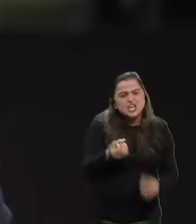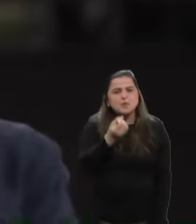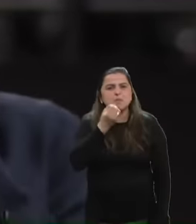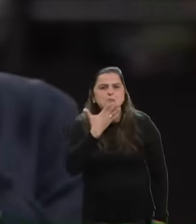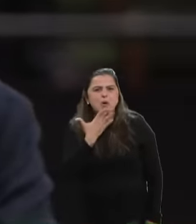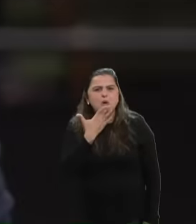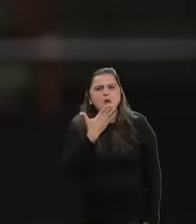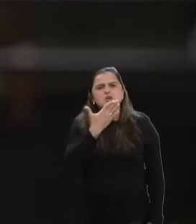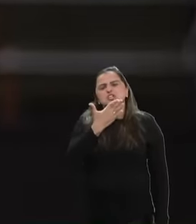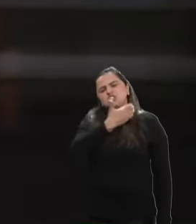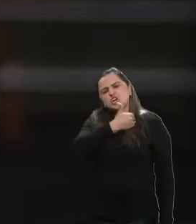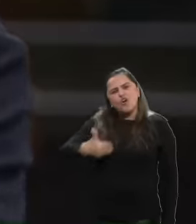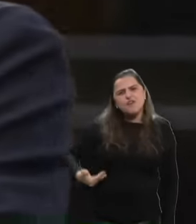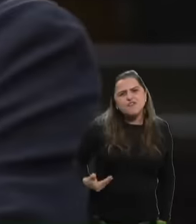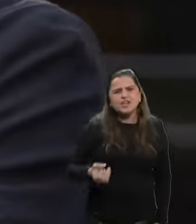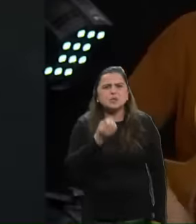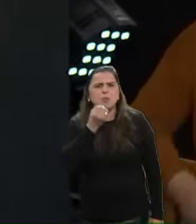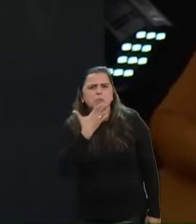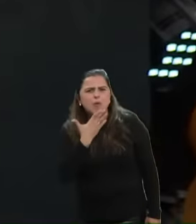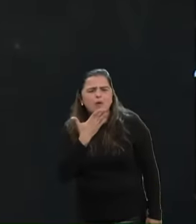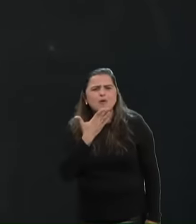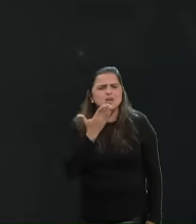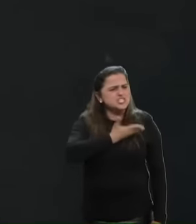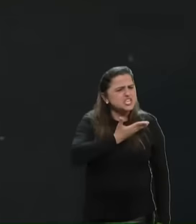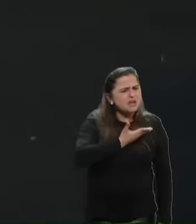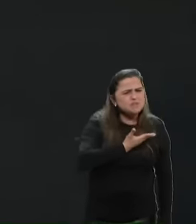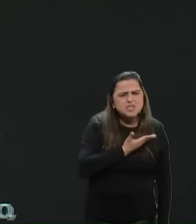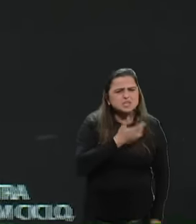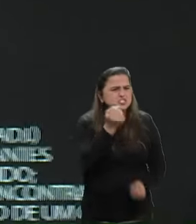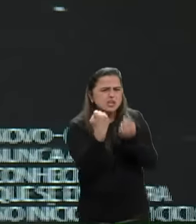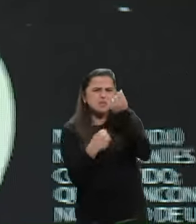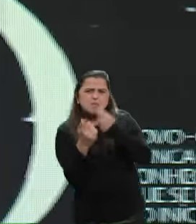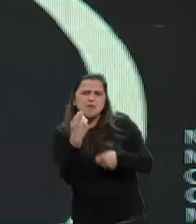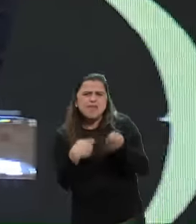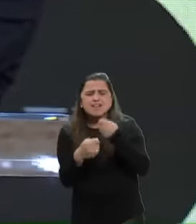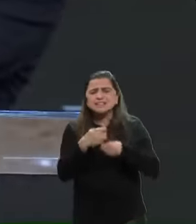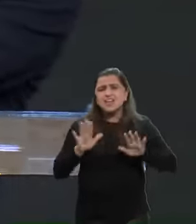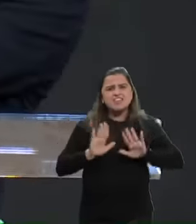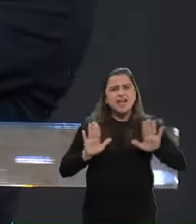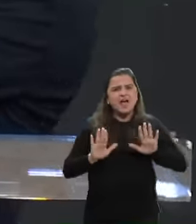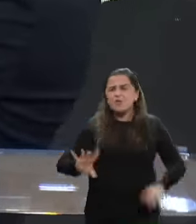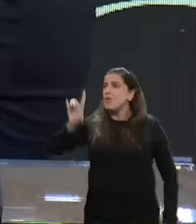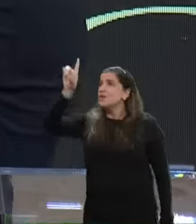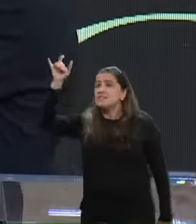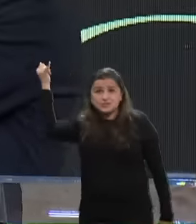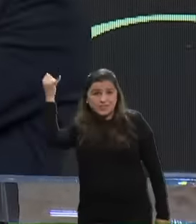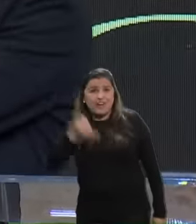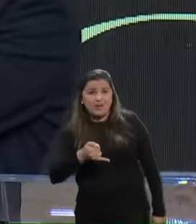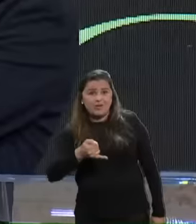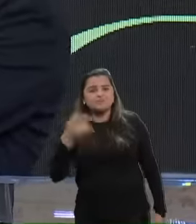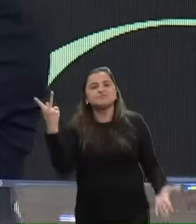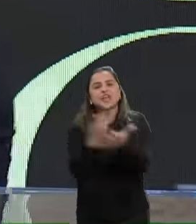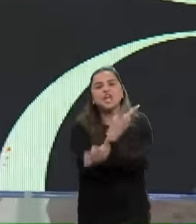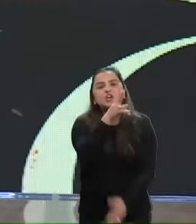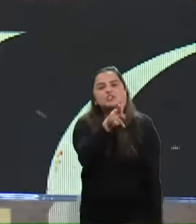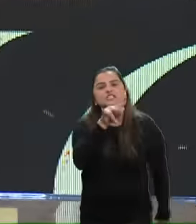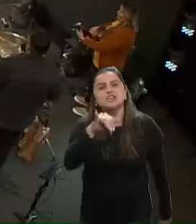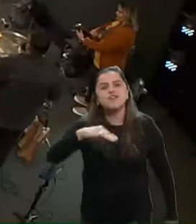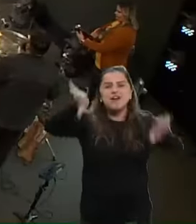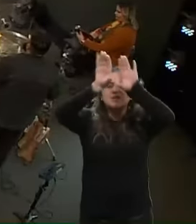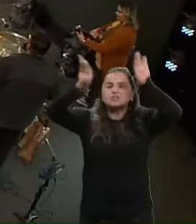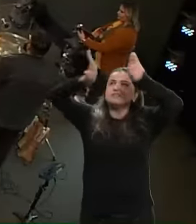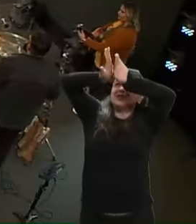governo, Deus não precisa de contato, Deus não precisa de empresário. Se Ele falou, Ele abre o céu e a sua glória